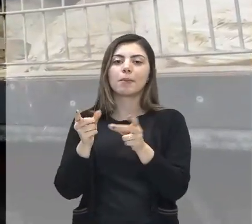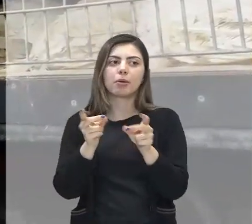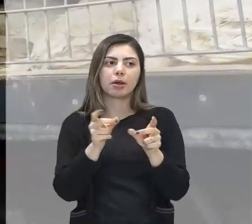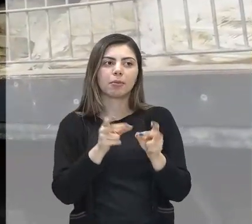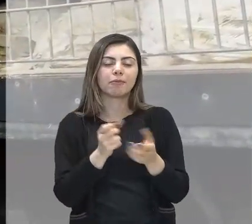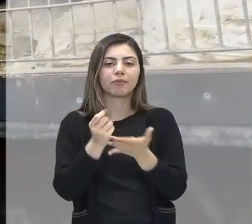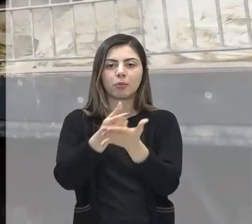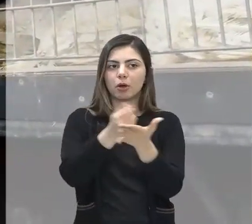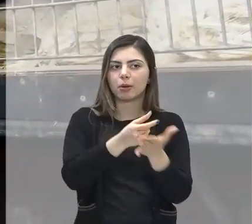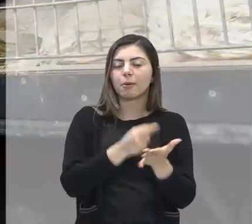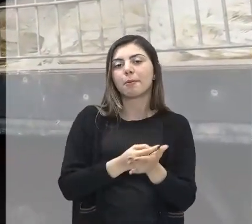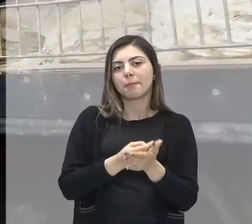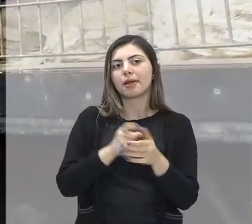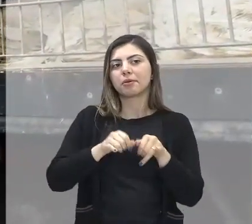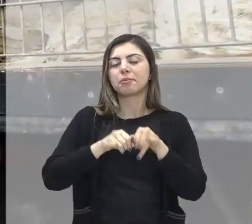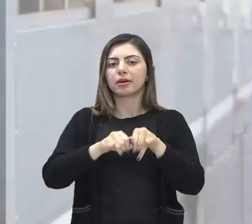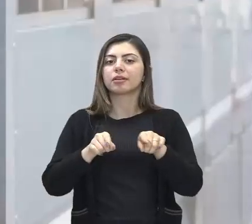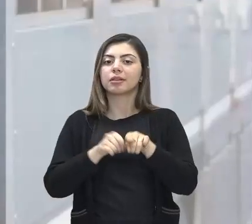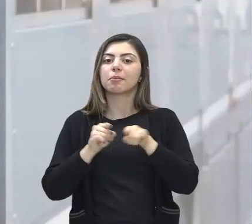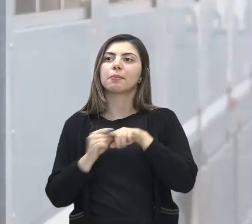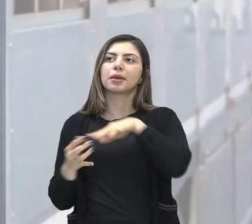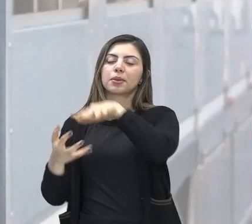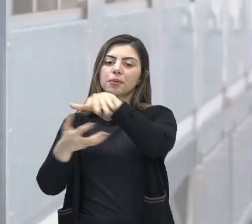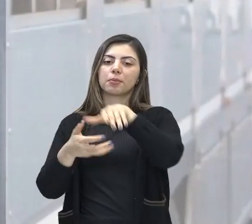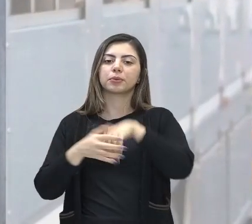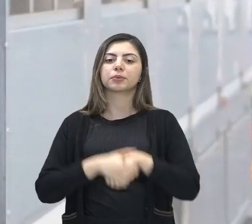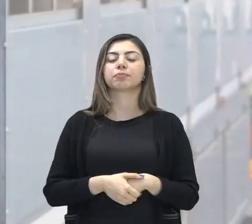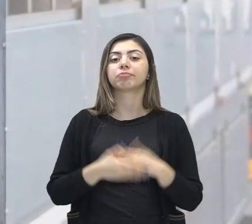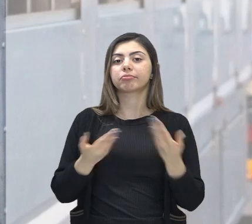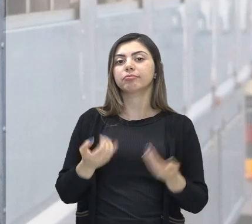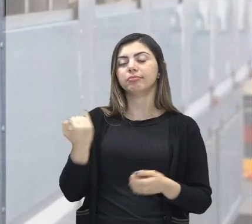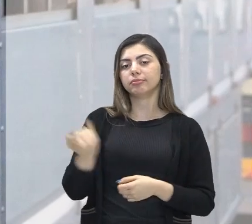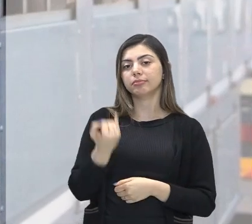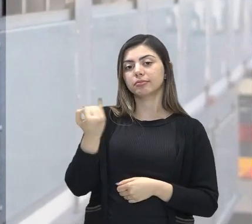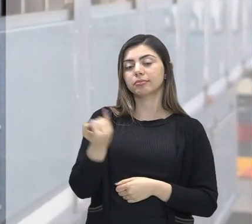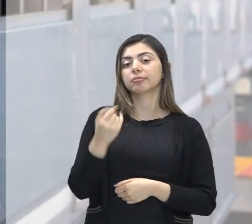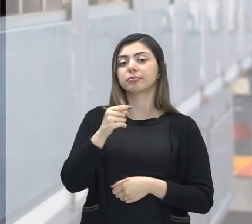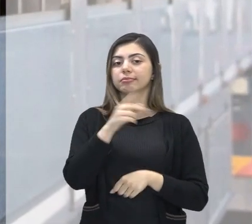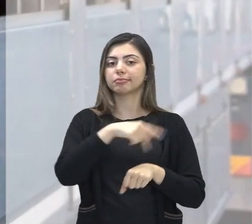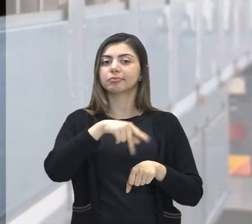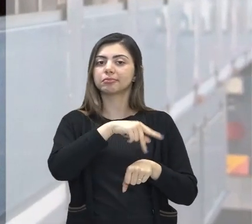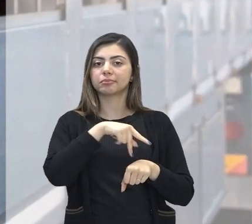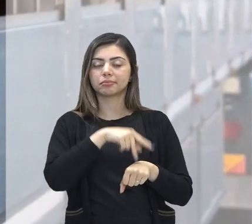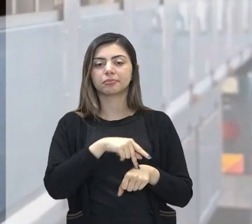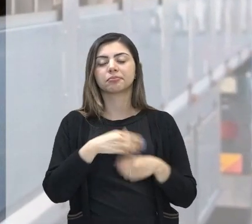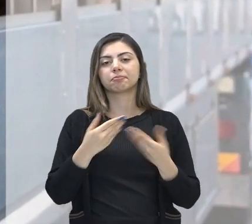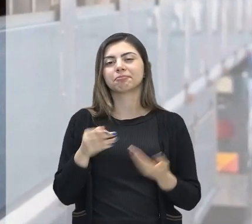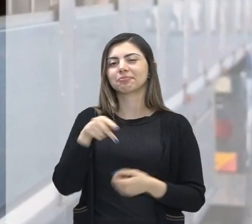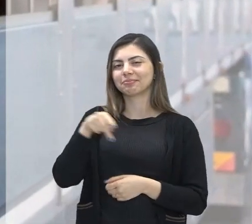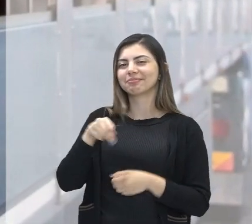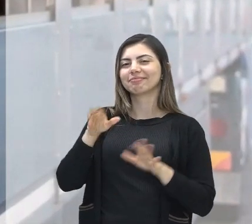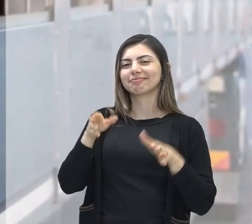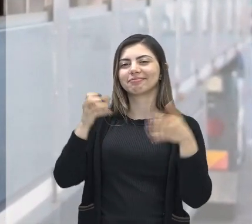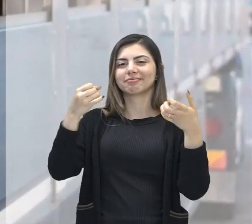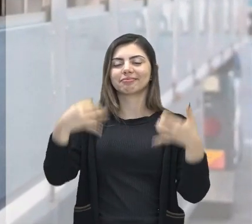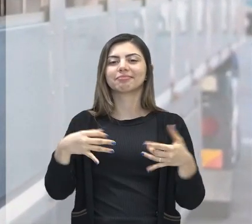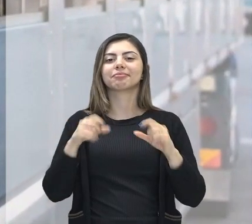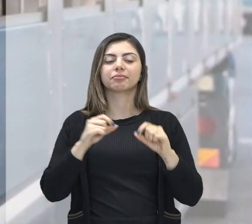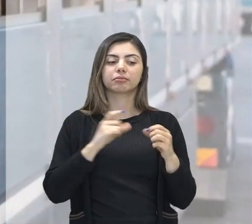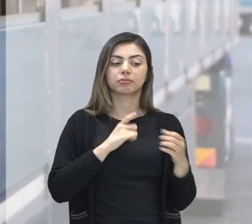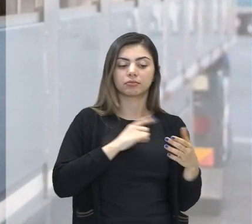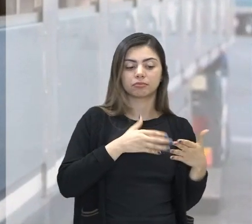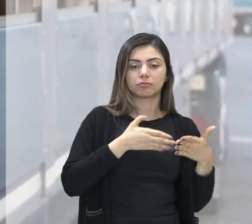e também para outros lugares do mundo. Uma coisa que é muito importante para esse país. O professor já disse que os portos são